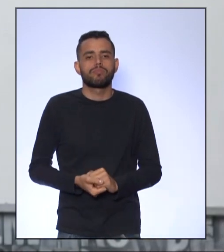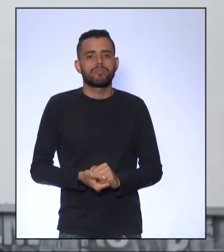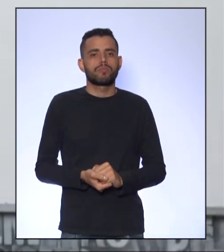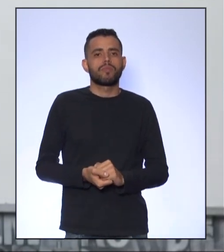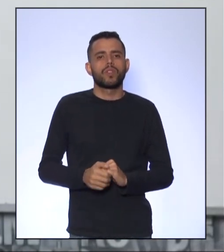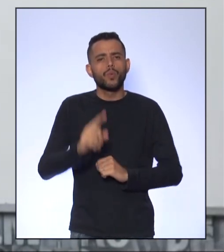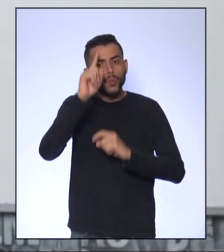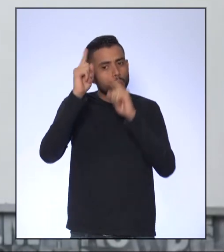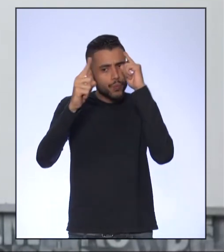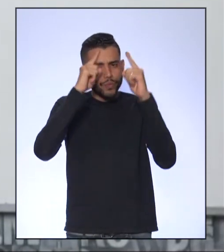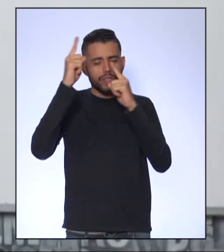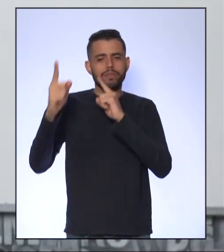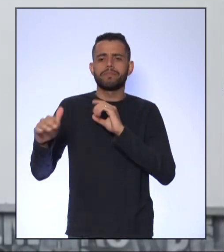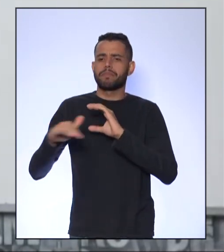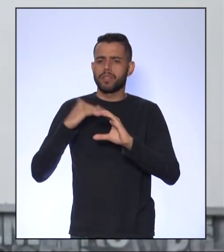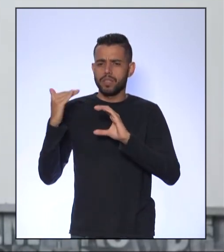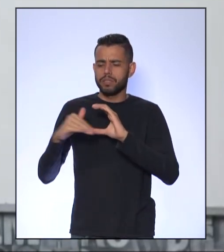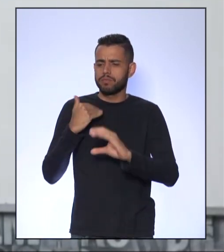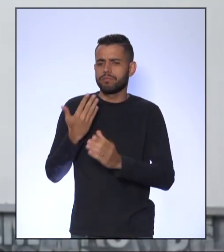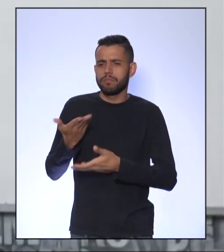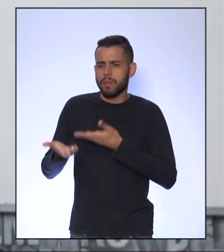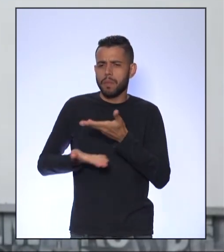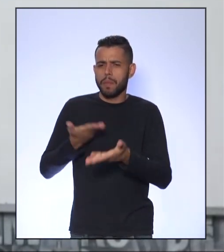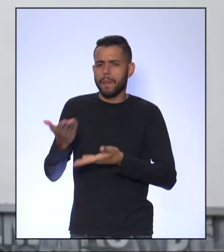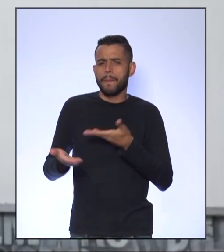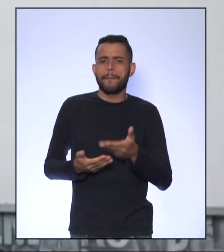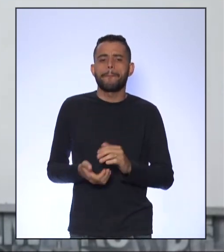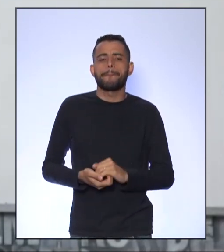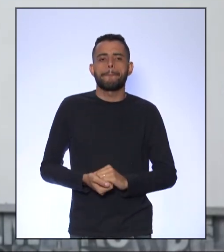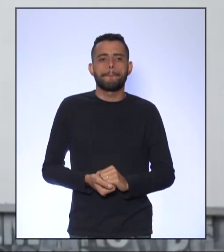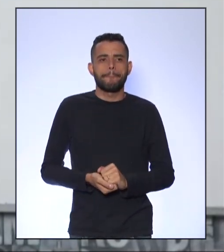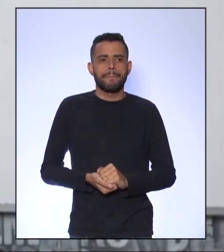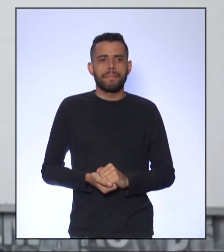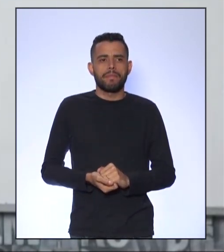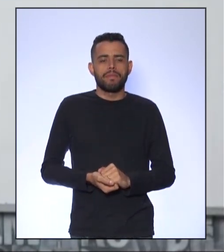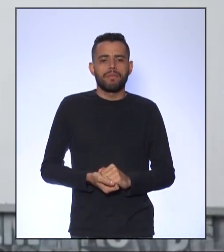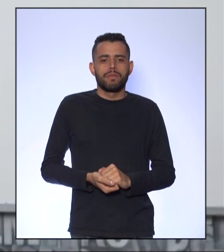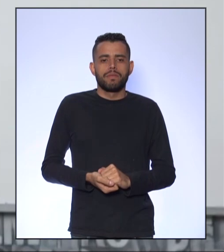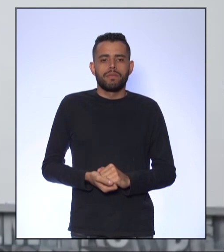Mande suas dúvidas, faça interação e vamos com tudo.